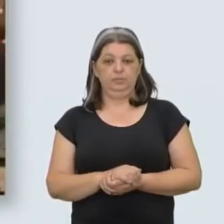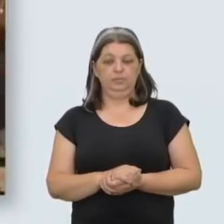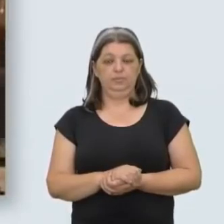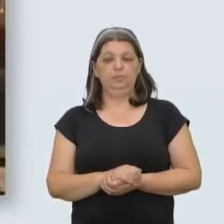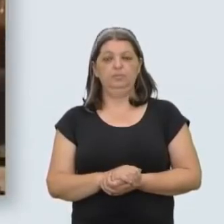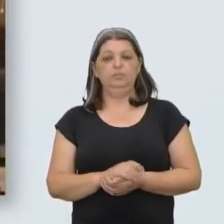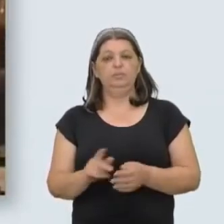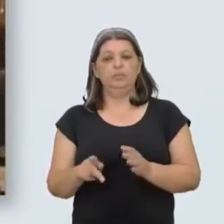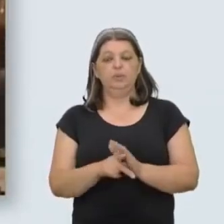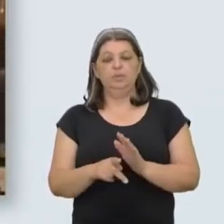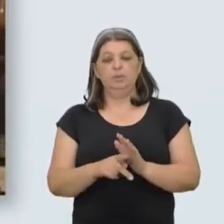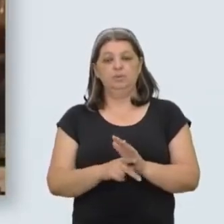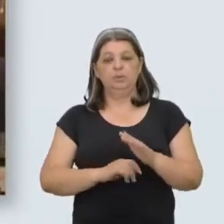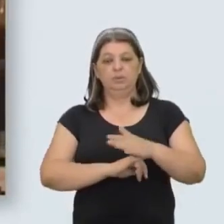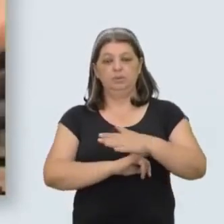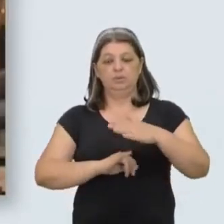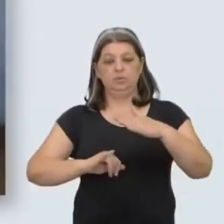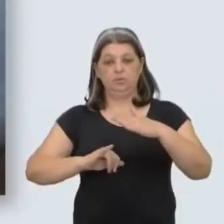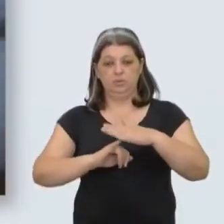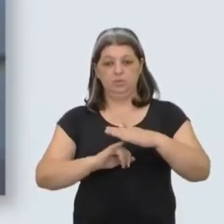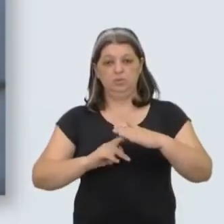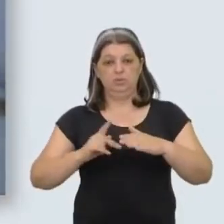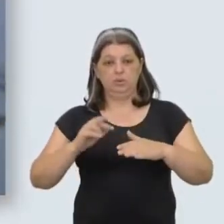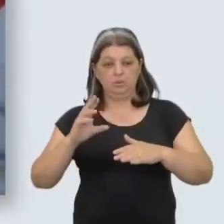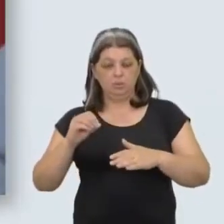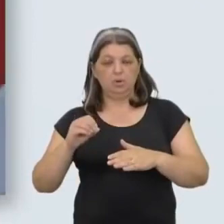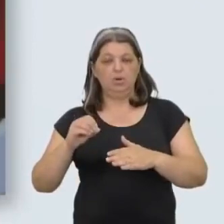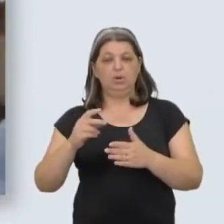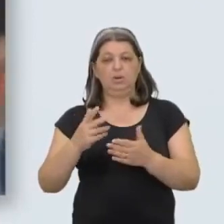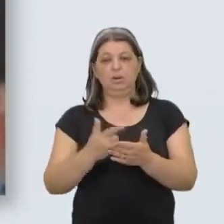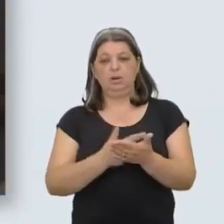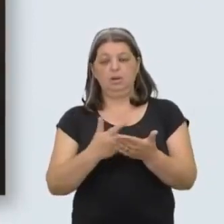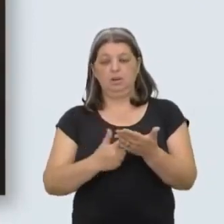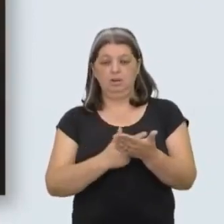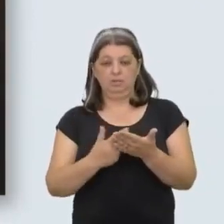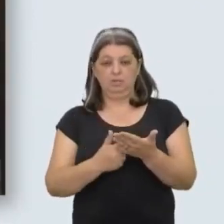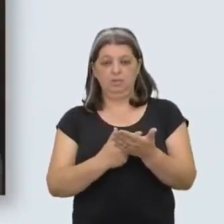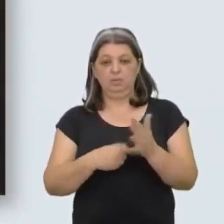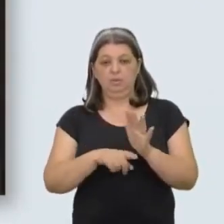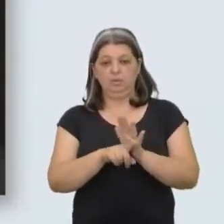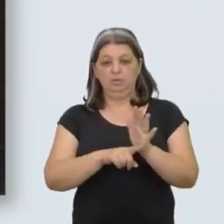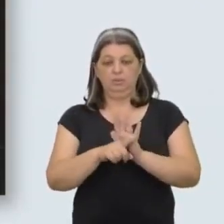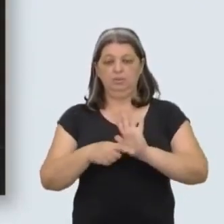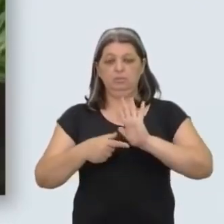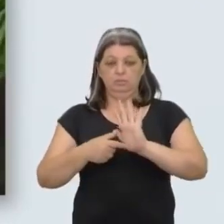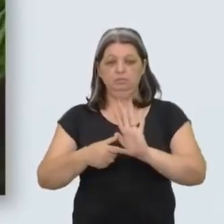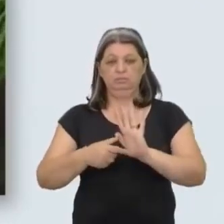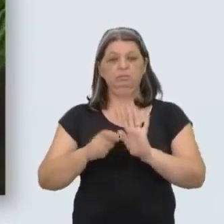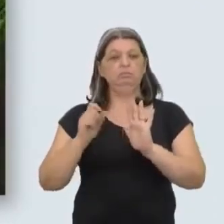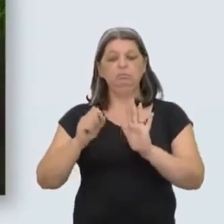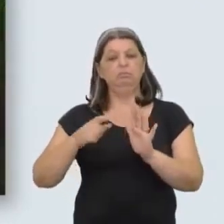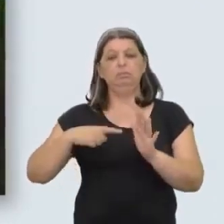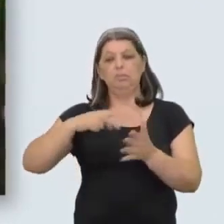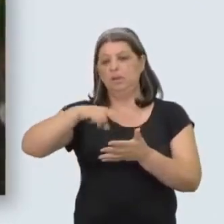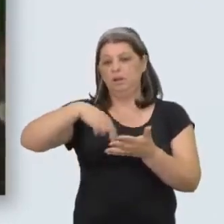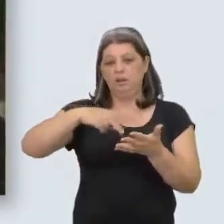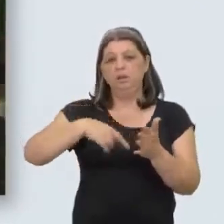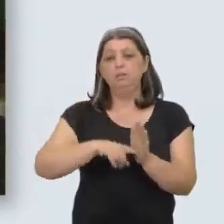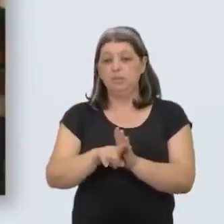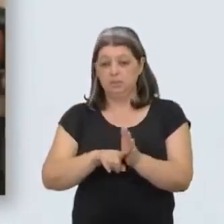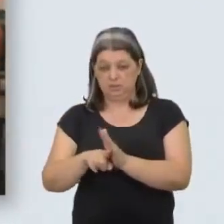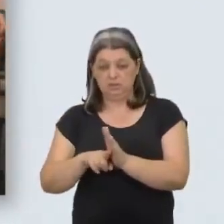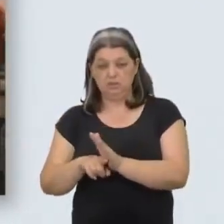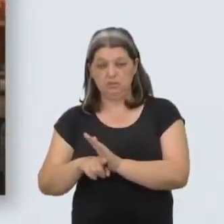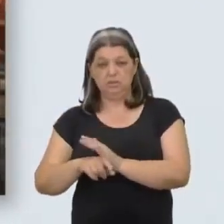O Instituto ProLivro divulgou em março deste ano o relatório da pesquisa Retratos da Leitura no Brasil. A pesquisa, realizada